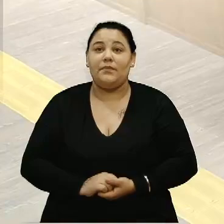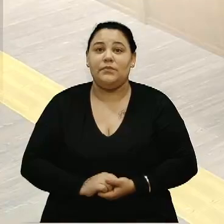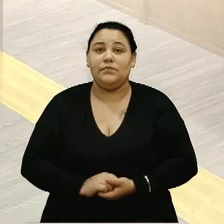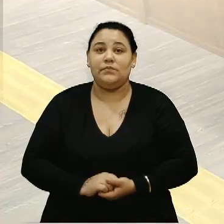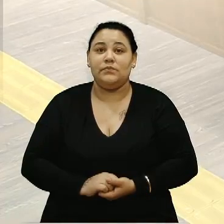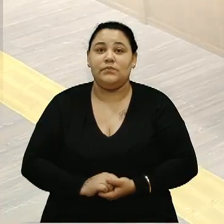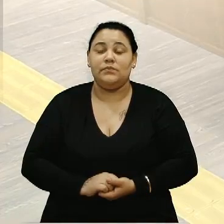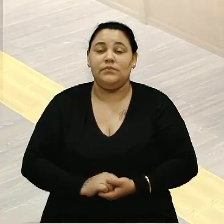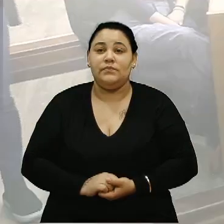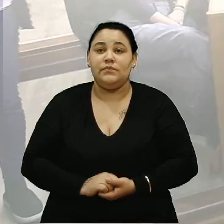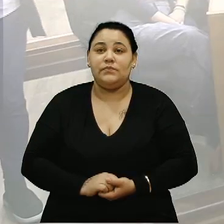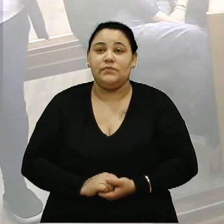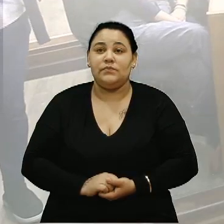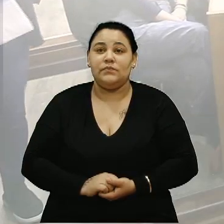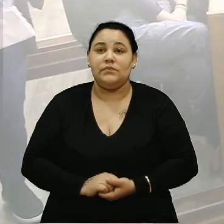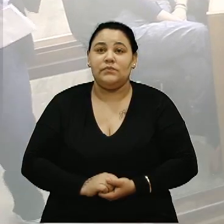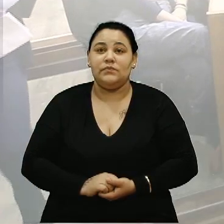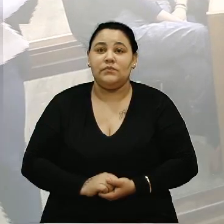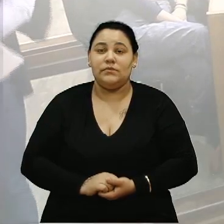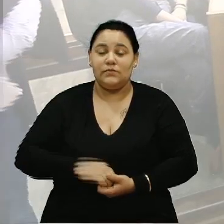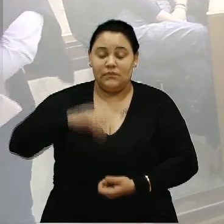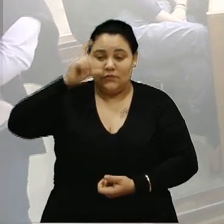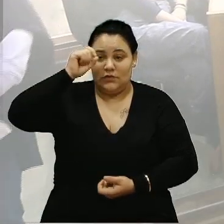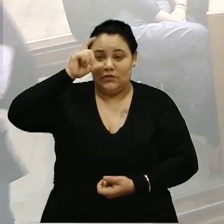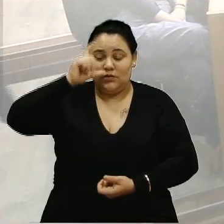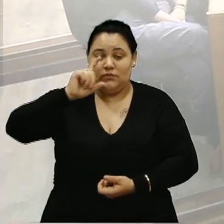Inscrito vereador Scalco.